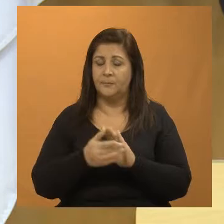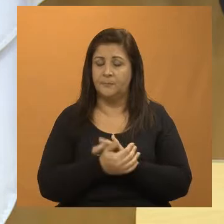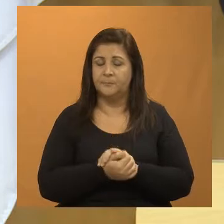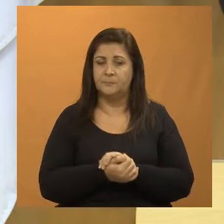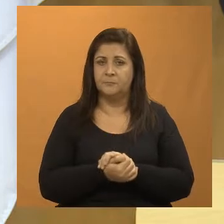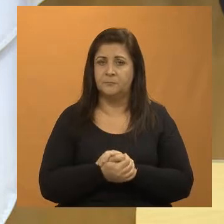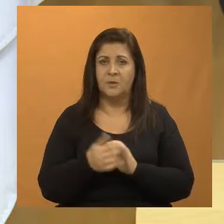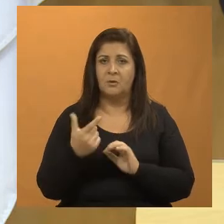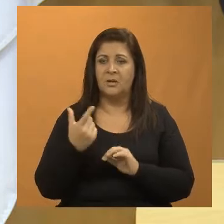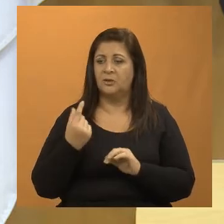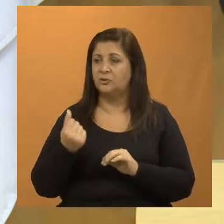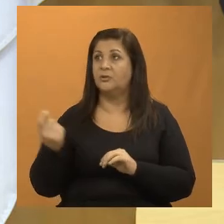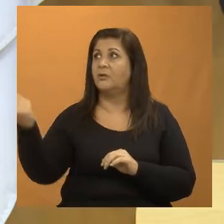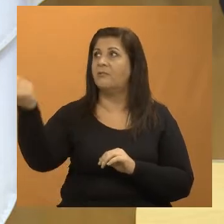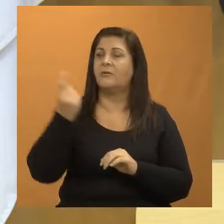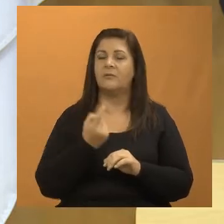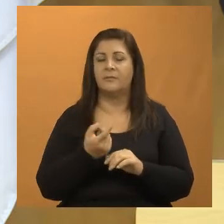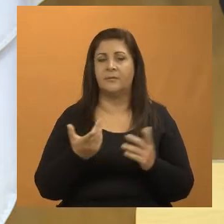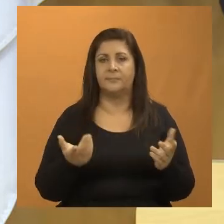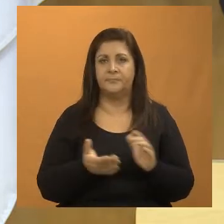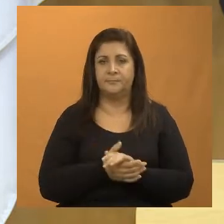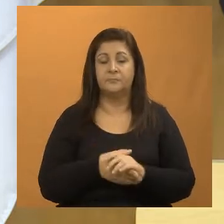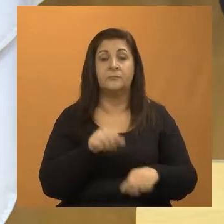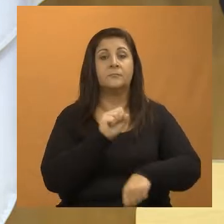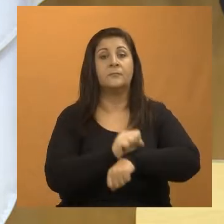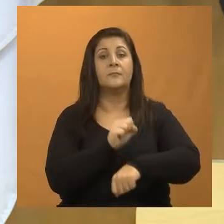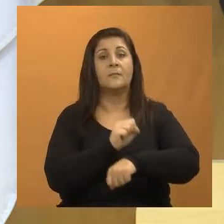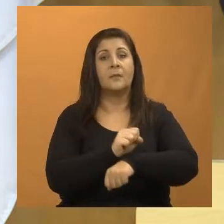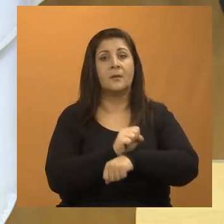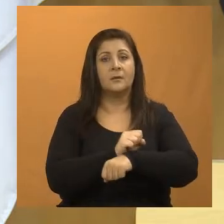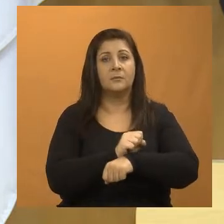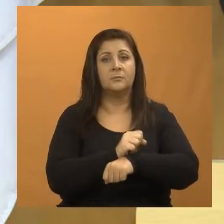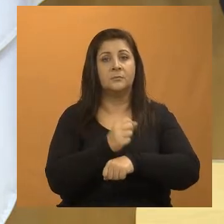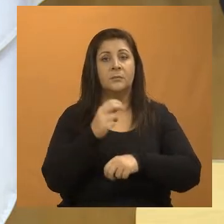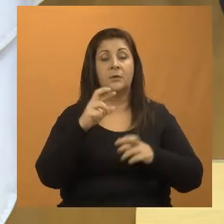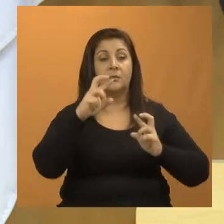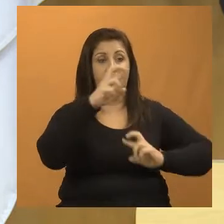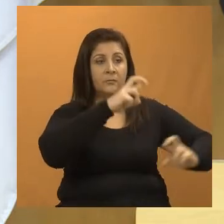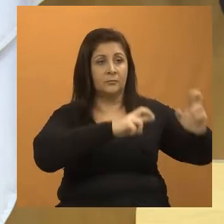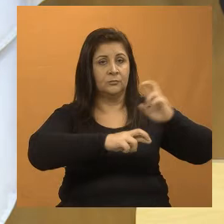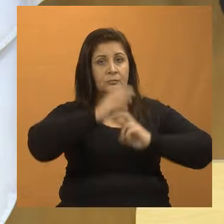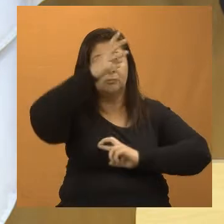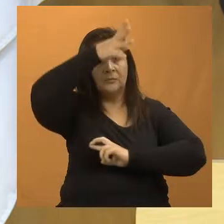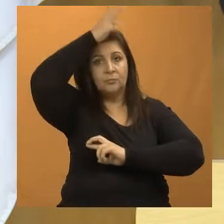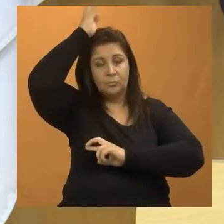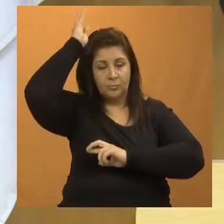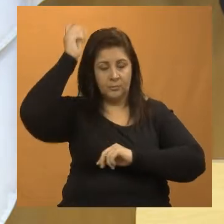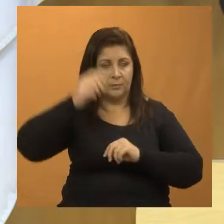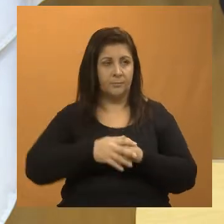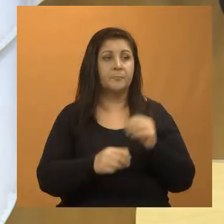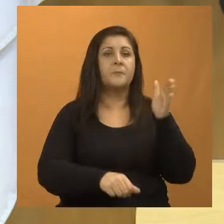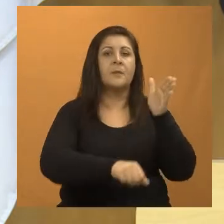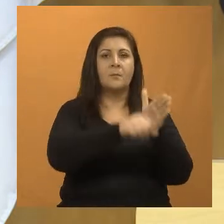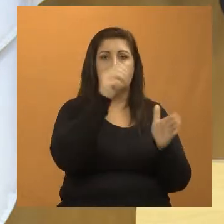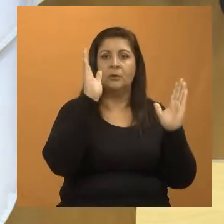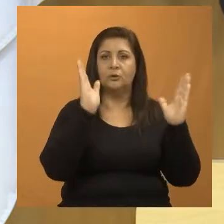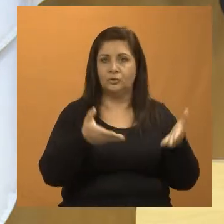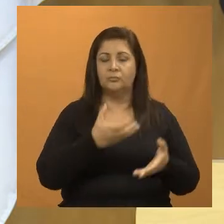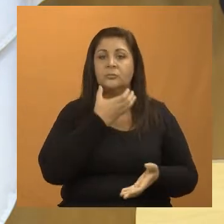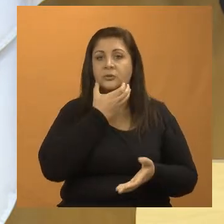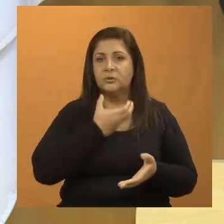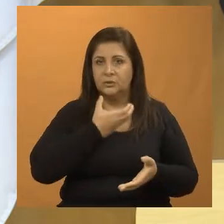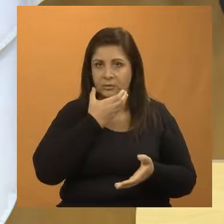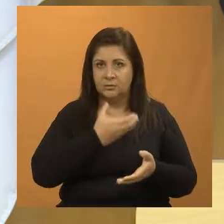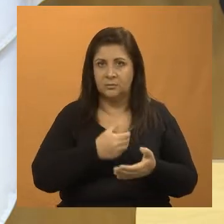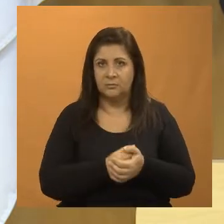Atualmente, estamos aguardando a segunda vistoria do Corpo de Bombeiro para a emissão do AVCB. A primeira vistoria foi em dezembro,